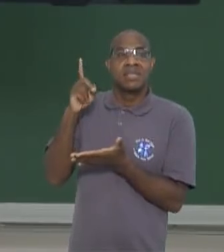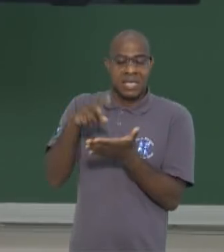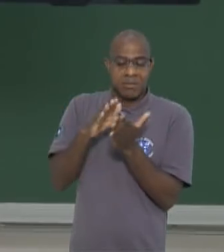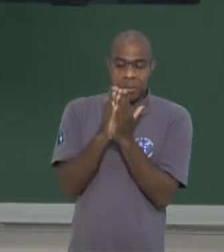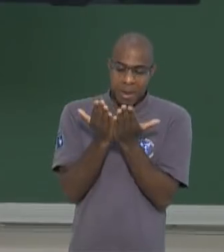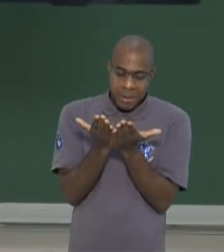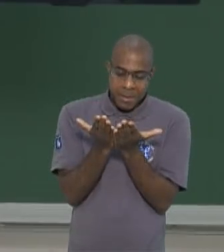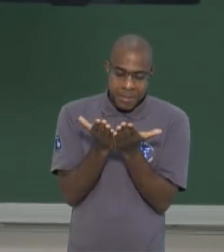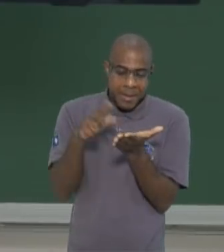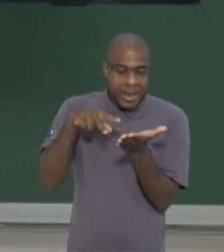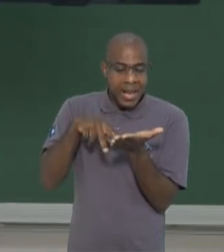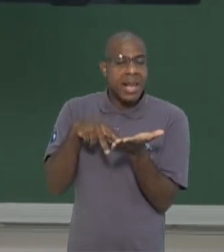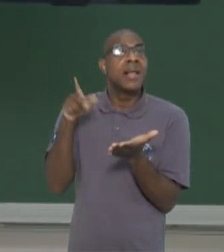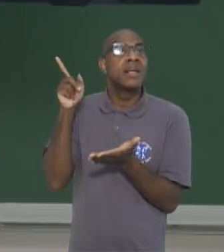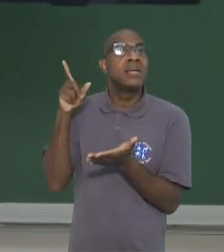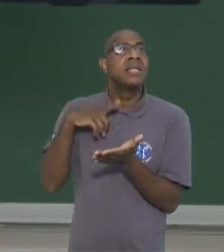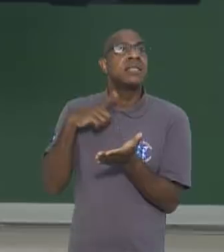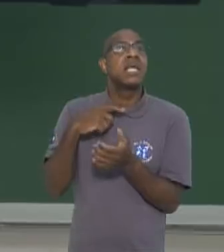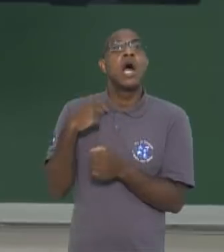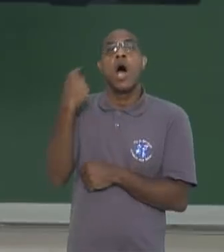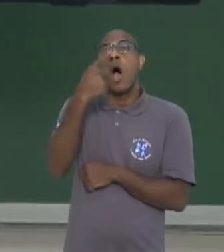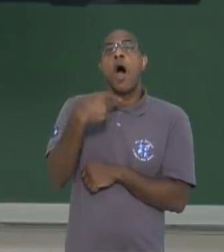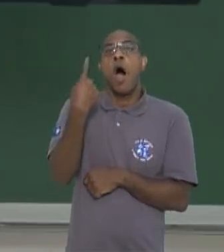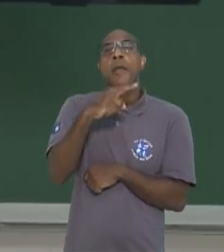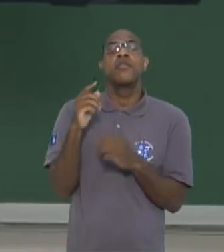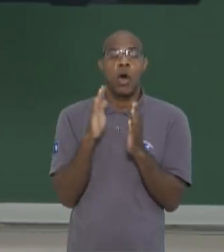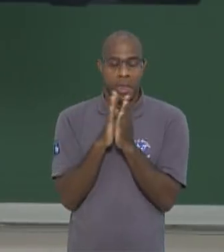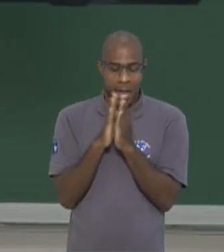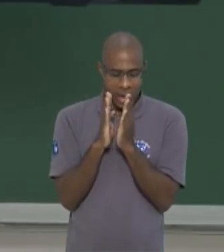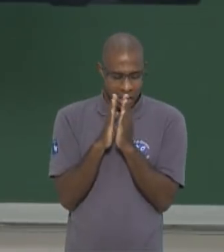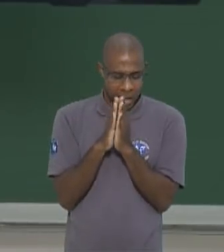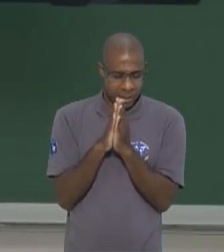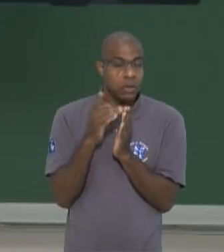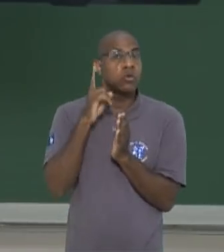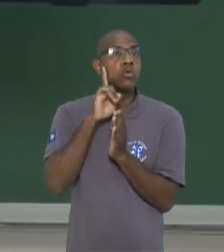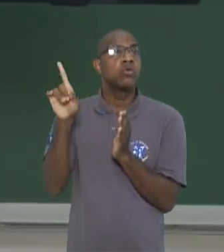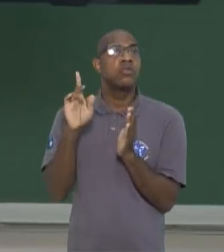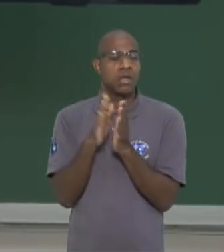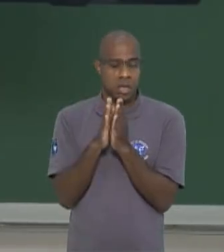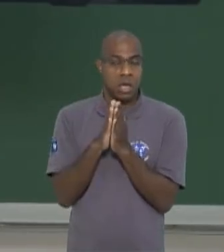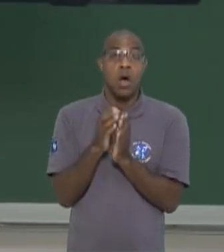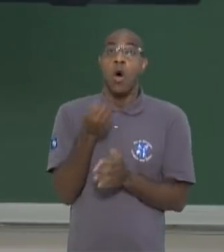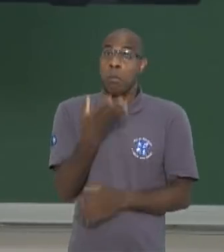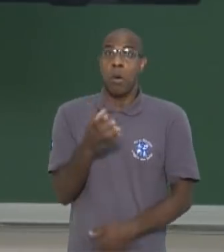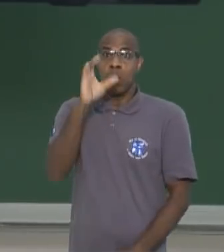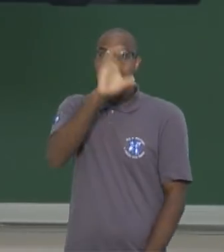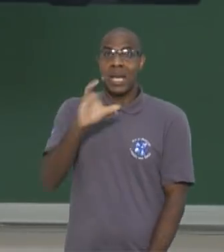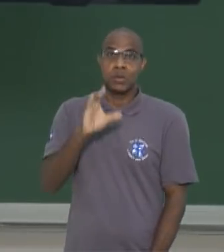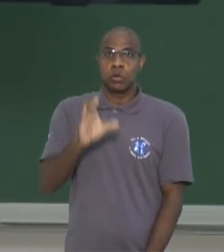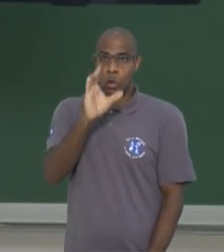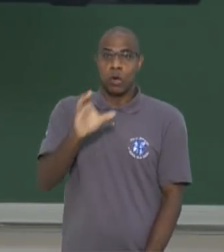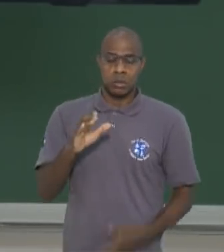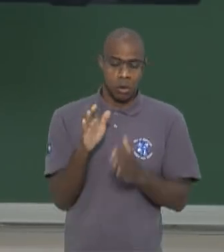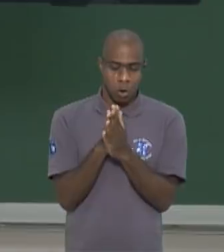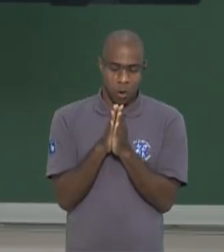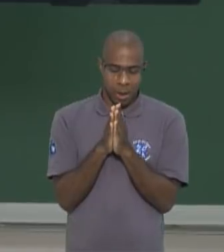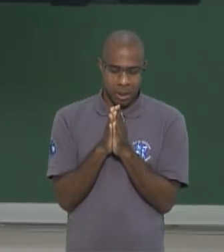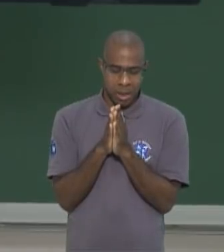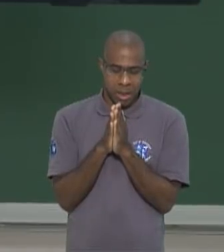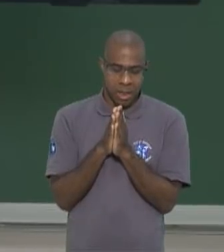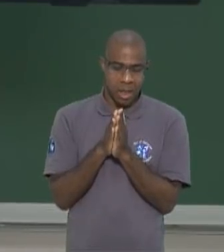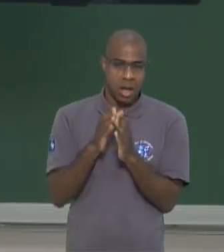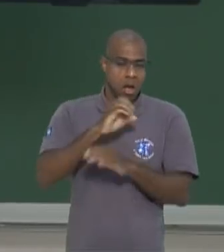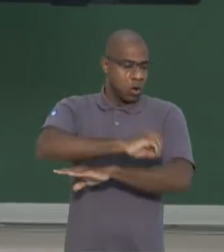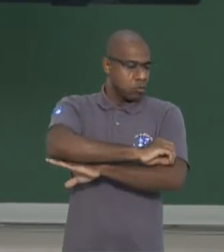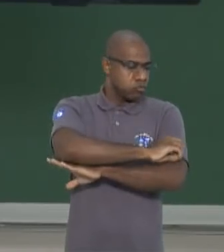pessoas, eles tinham ali as horas de oração durante o dia. O bom católico orava ao nascer do sol,